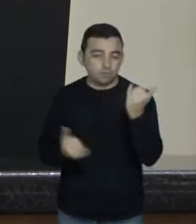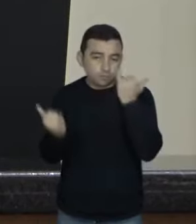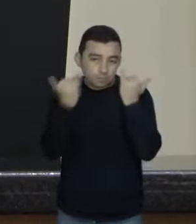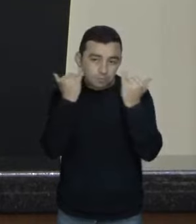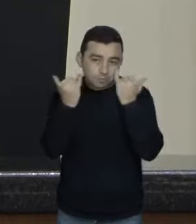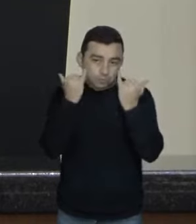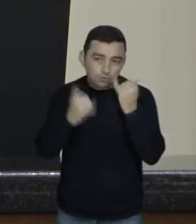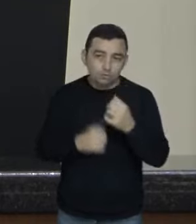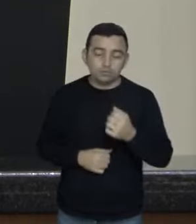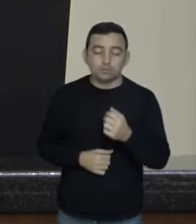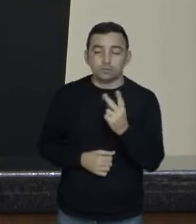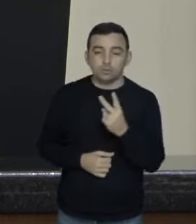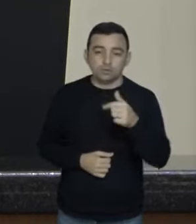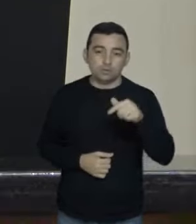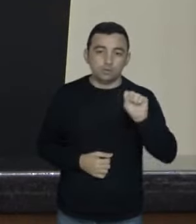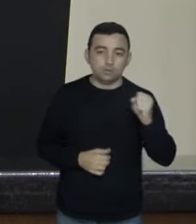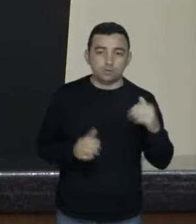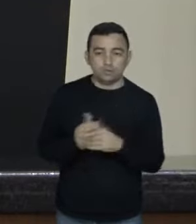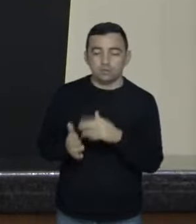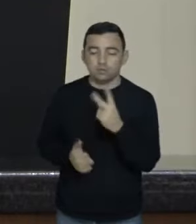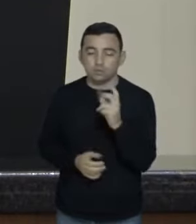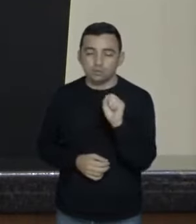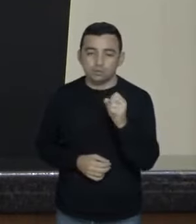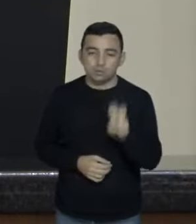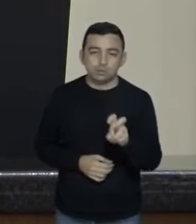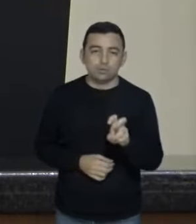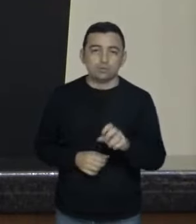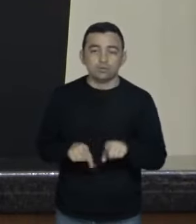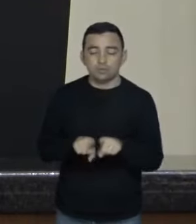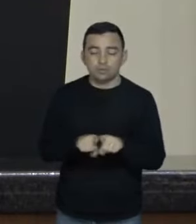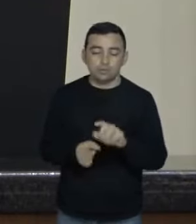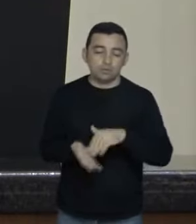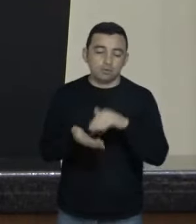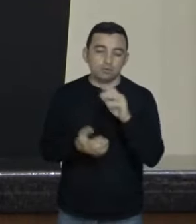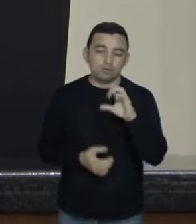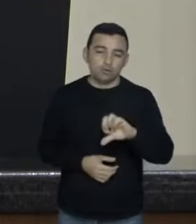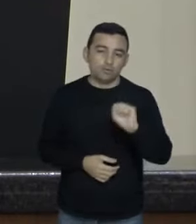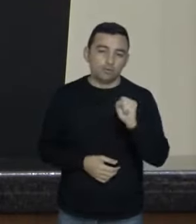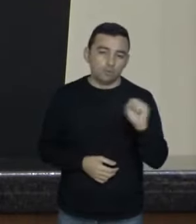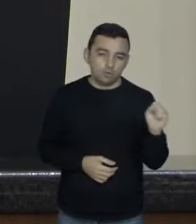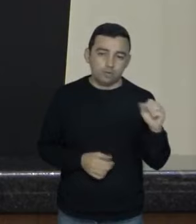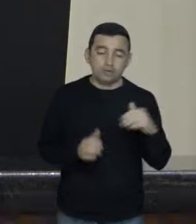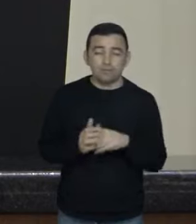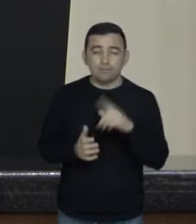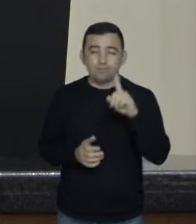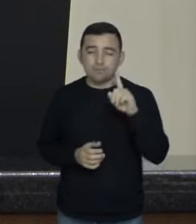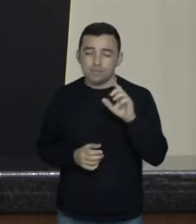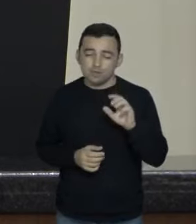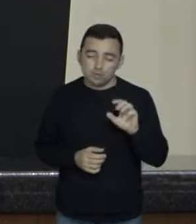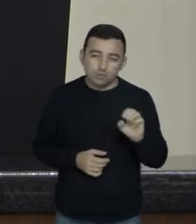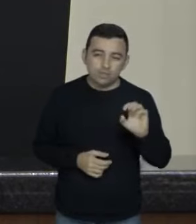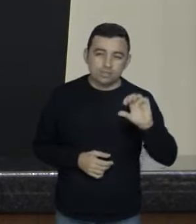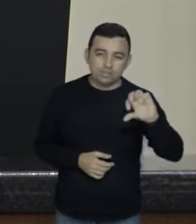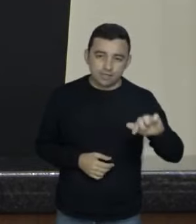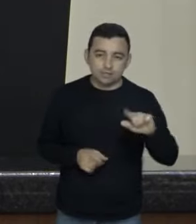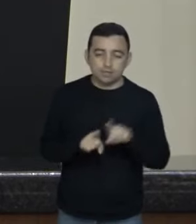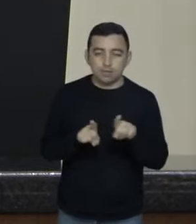informação 278-285 as moções 988 a 1007 bem como requerimento